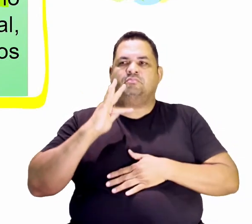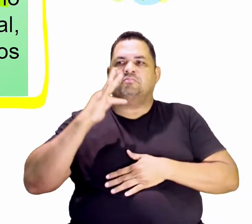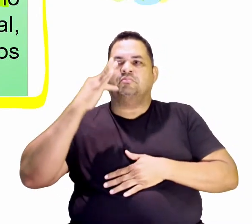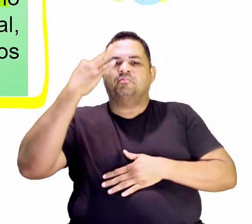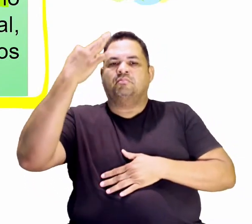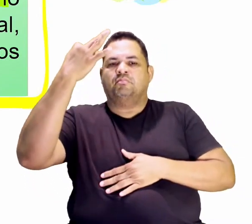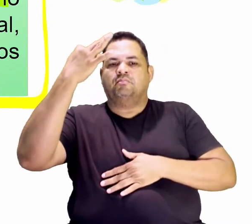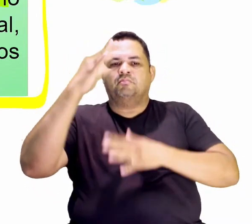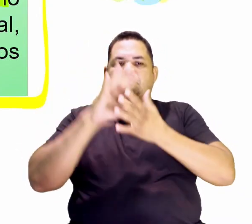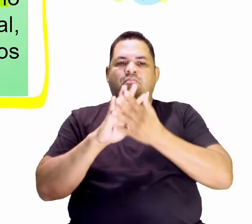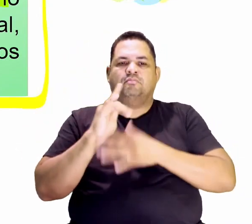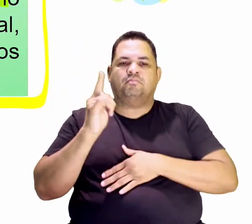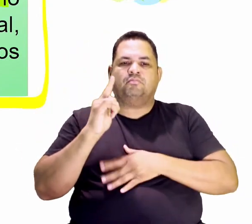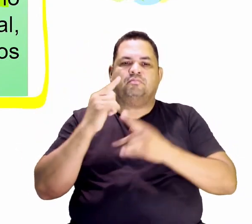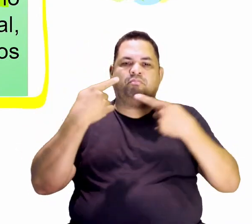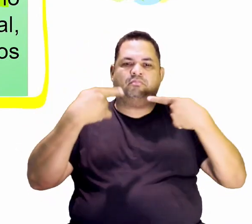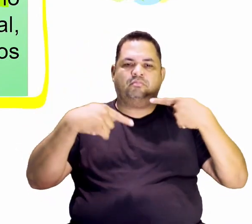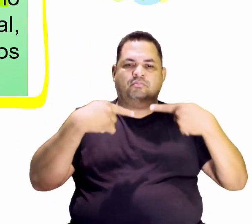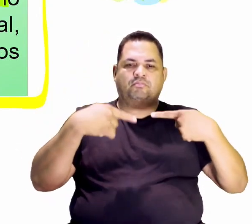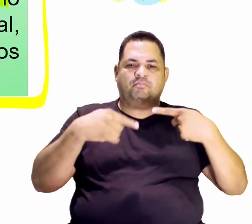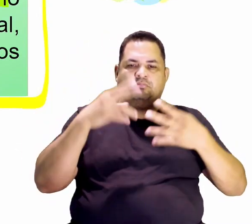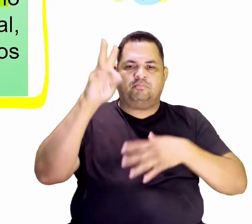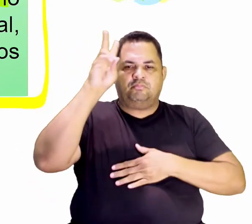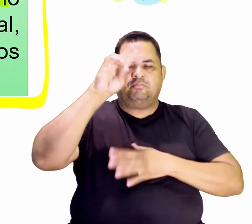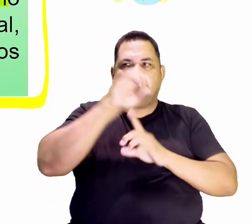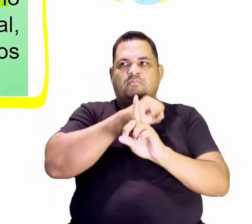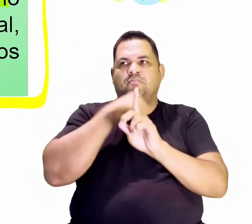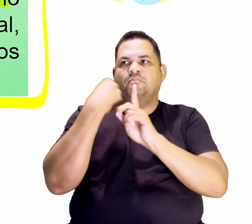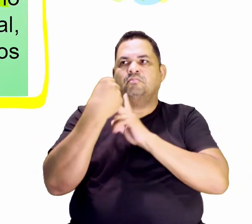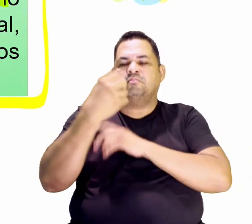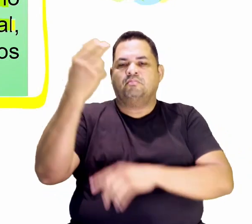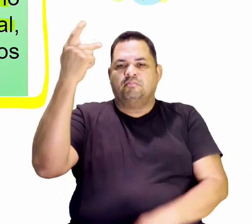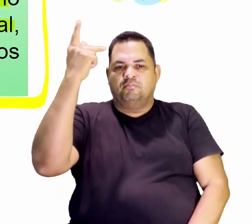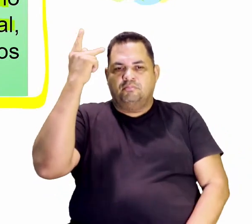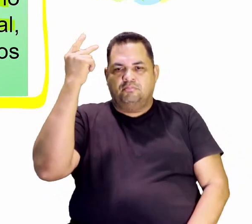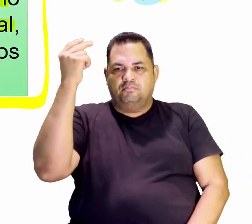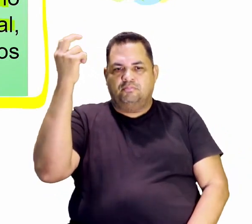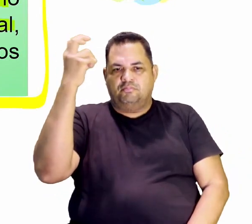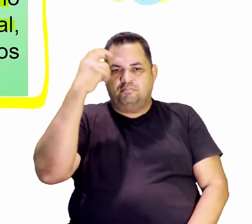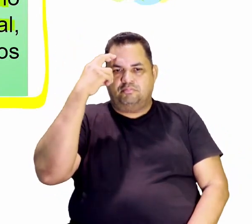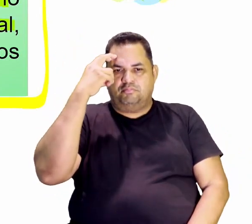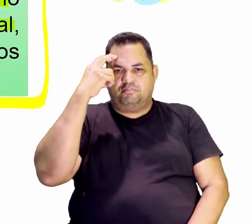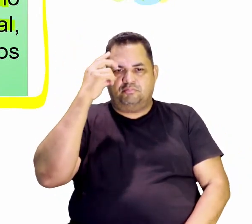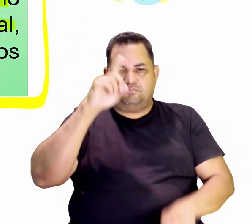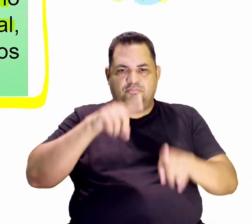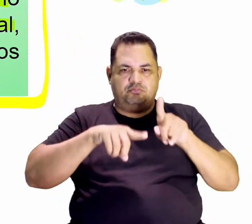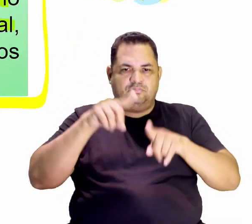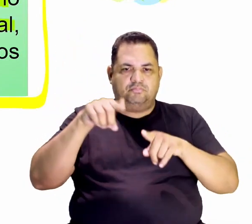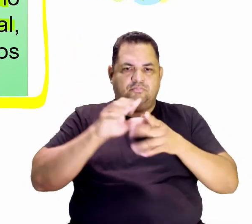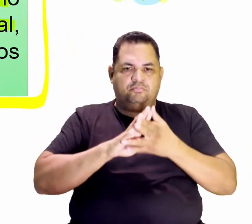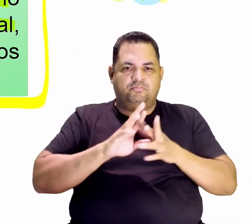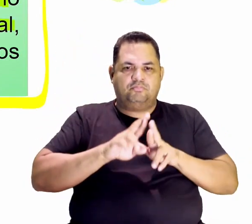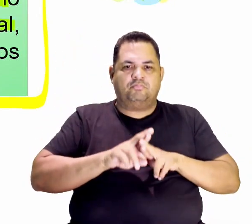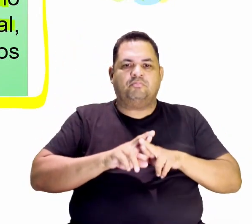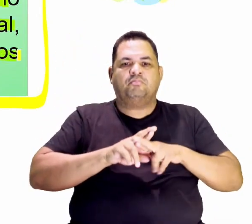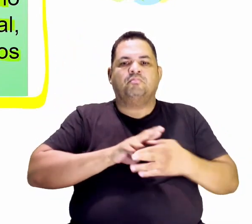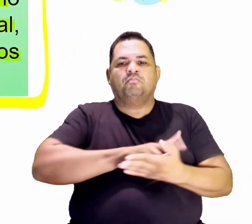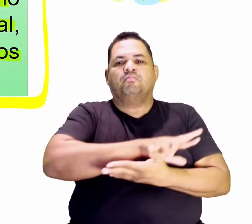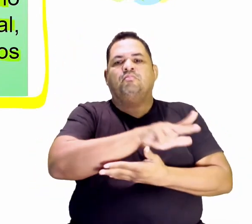como fenômeno geopolítico, histórico, social, cultural, variável, heterogêneo